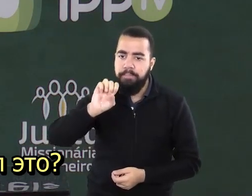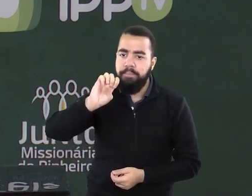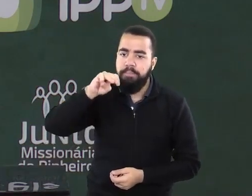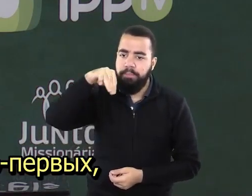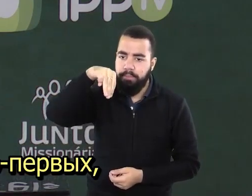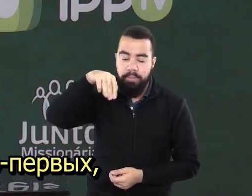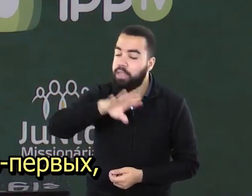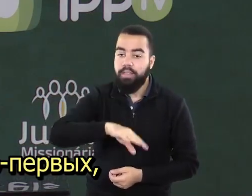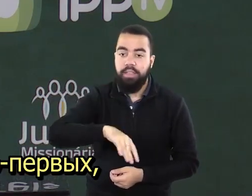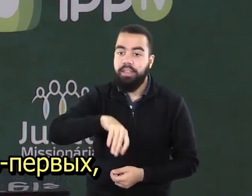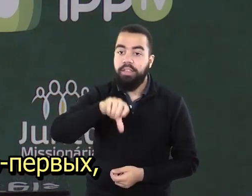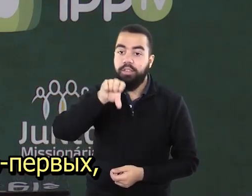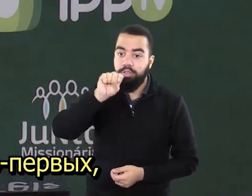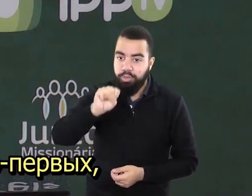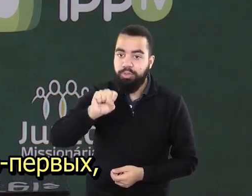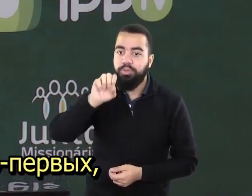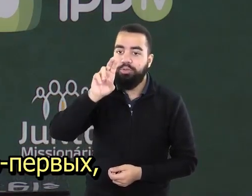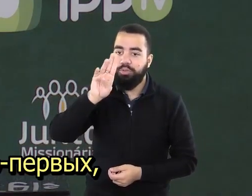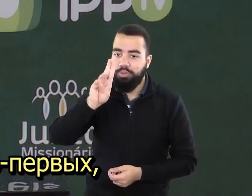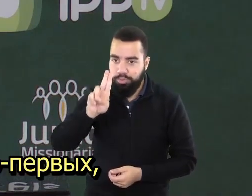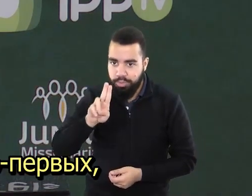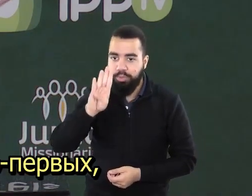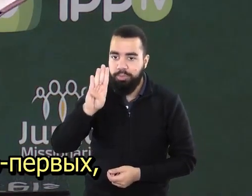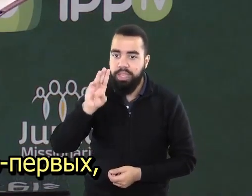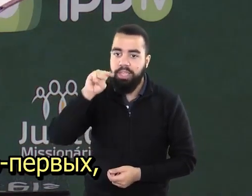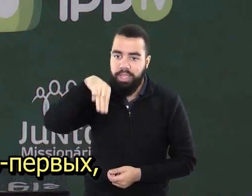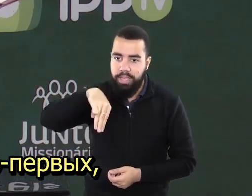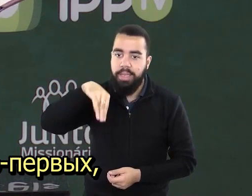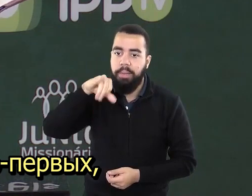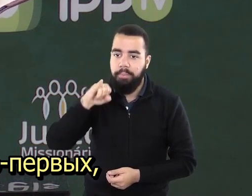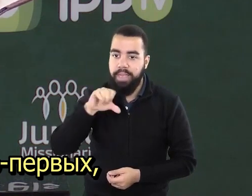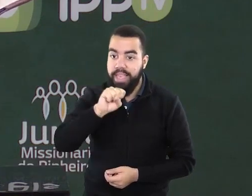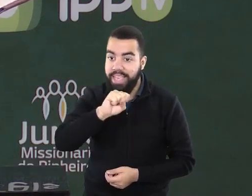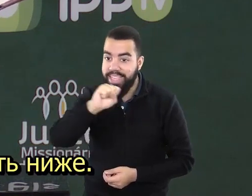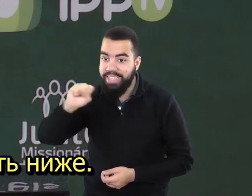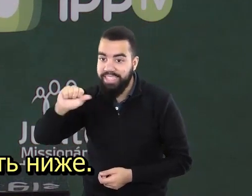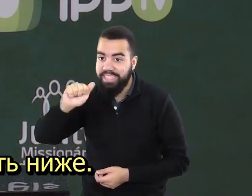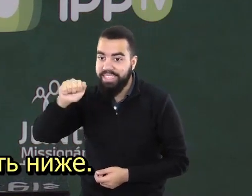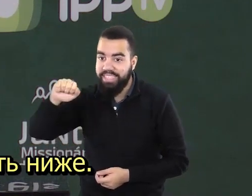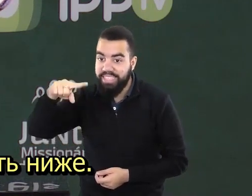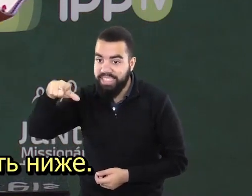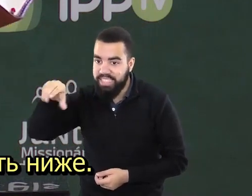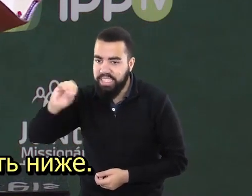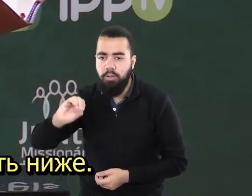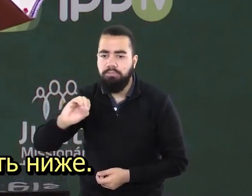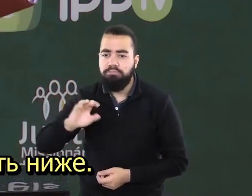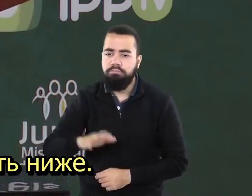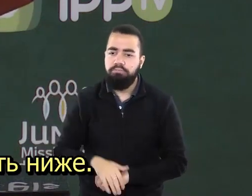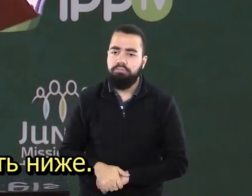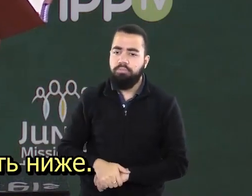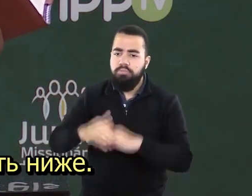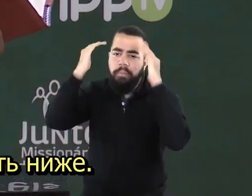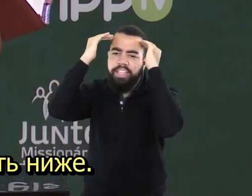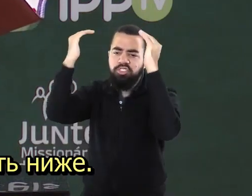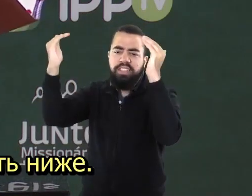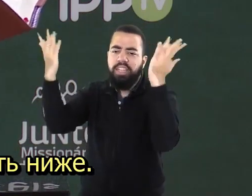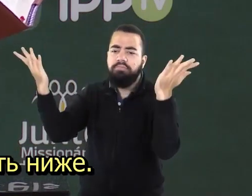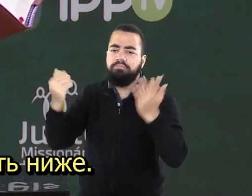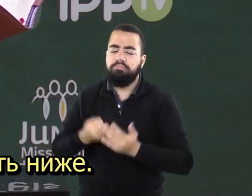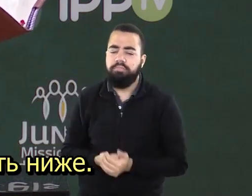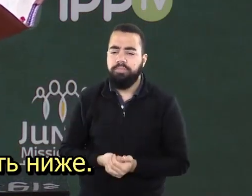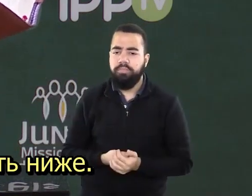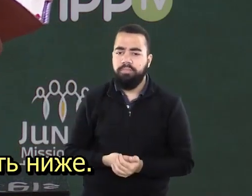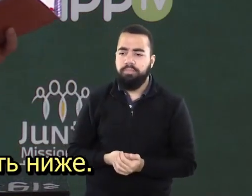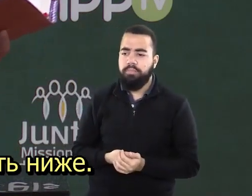isso? Então eu gostaria primeiramente de entender isso. Primeiro, ser submissa não significa, à luz